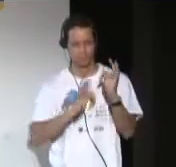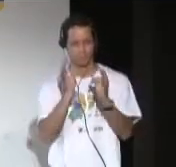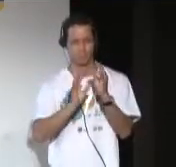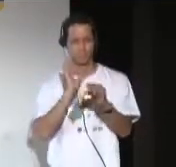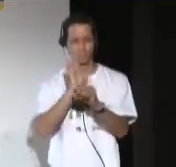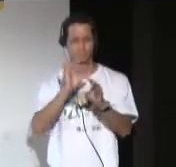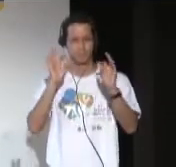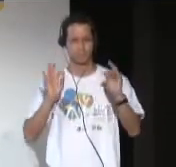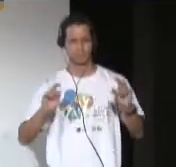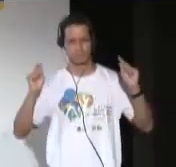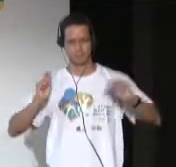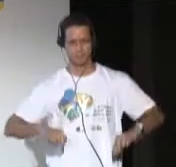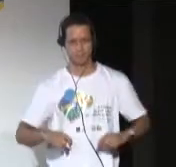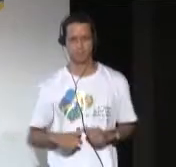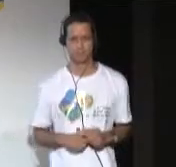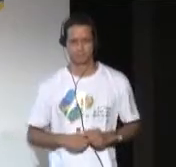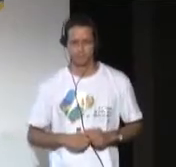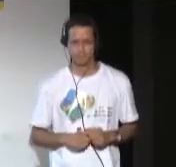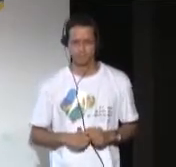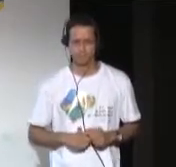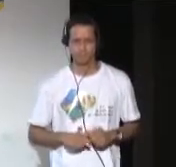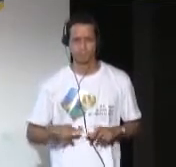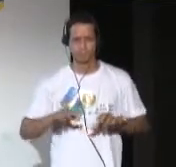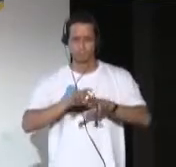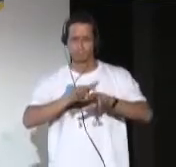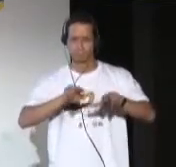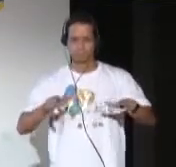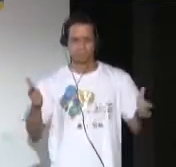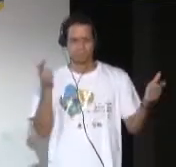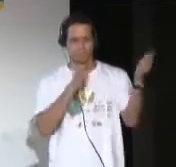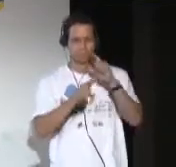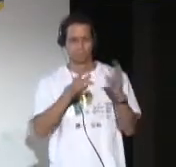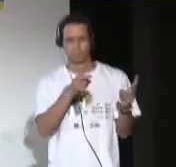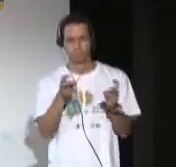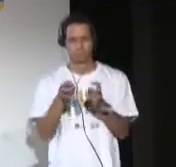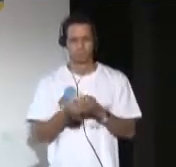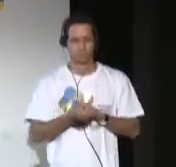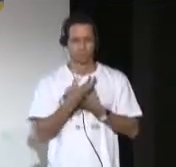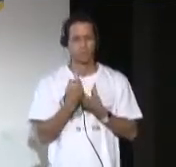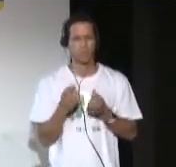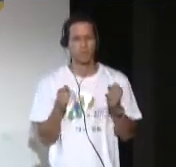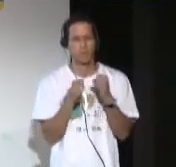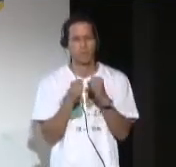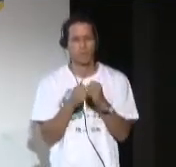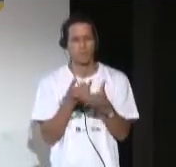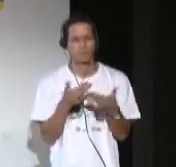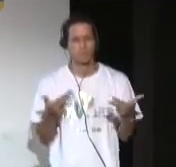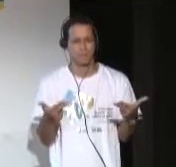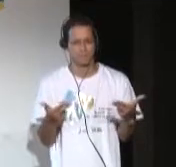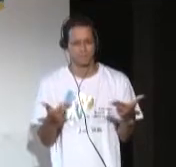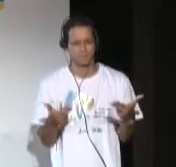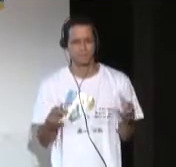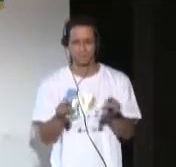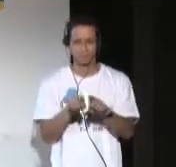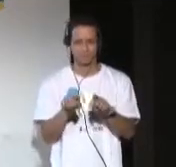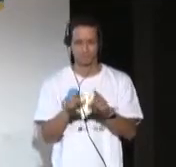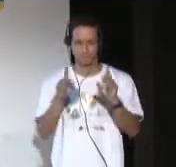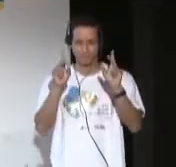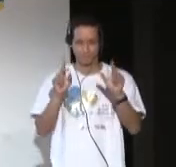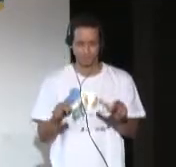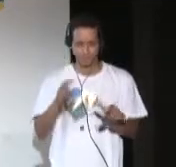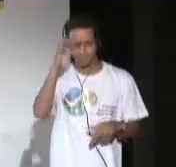isso. Nós coletamos diversos tipos de dados, mas nós simplesmente não sabemos o que fazer com eles. Então, da mesma forma como é